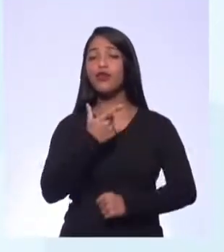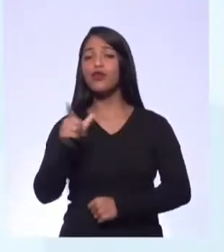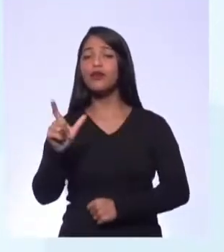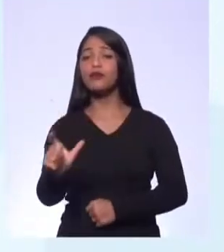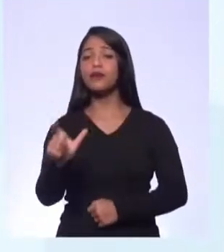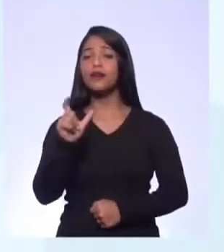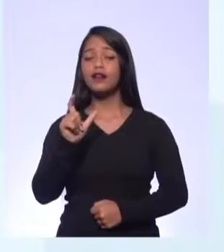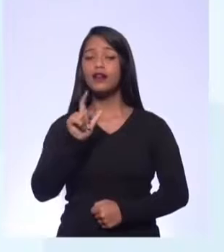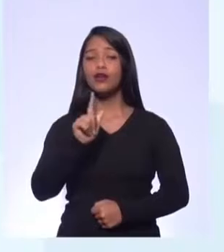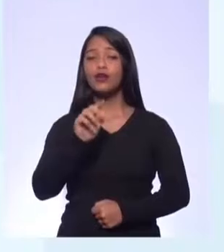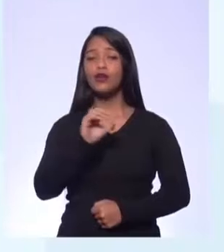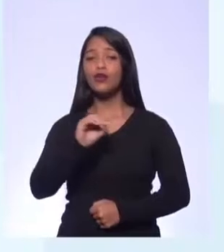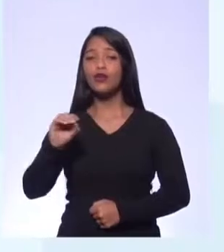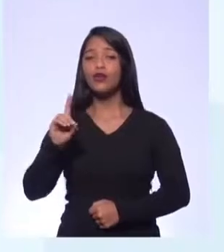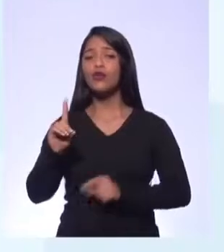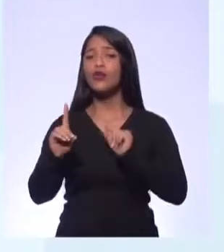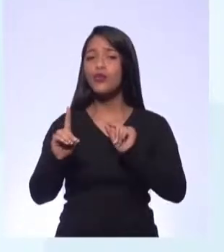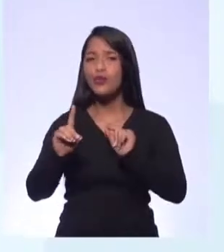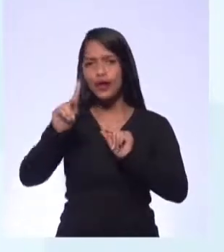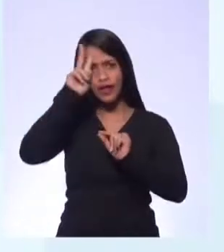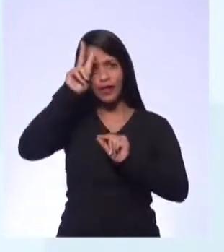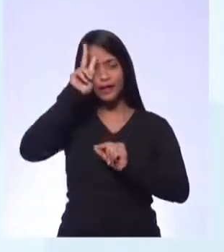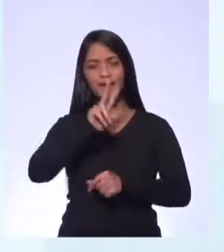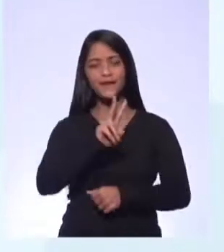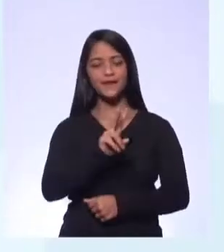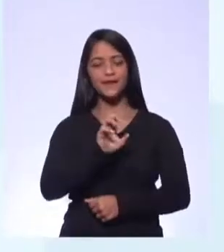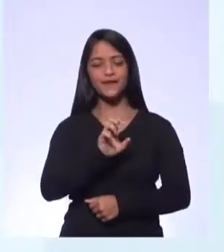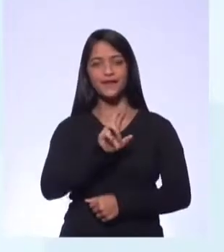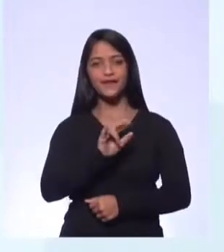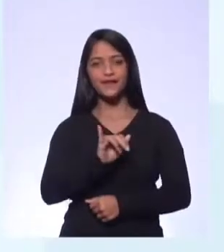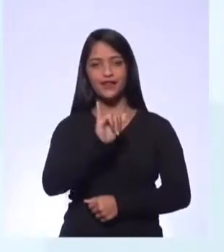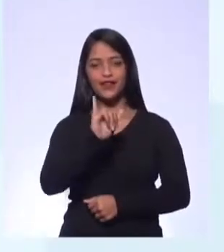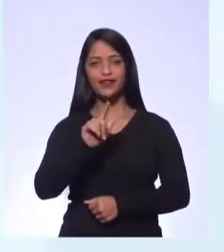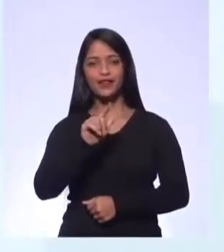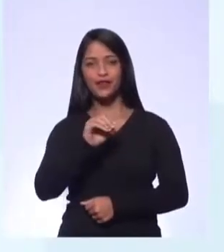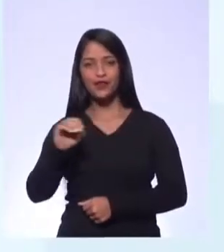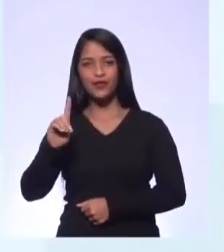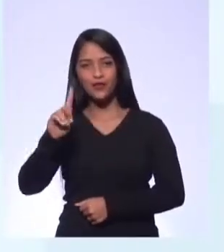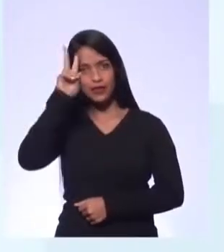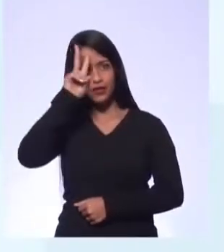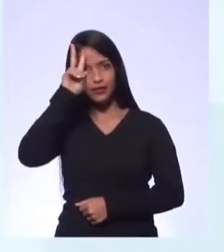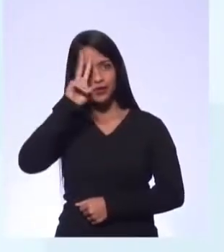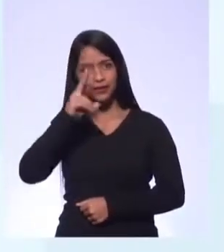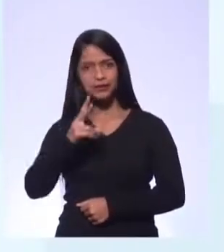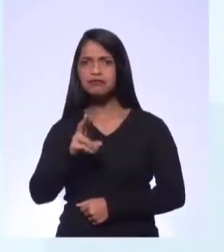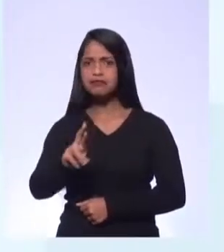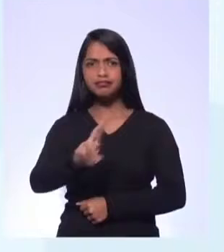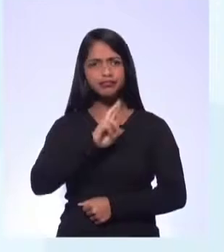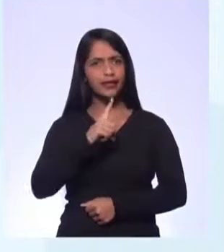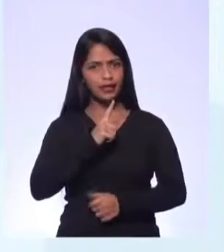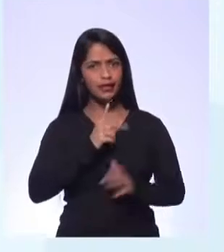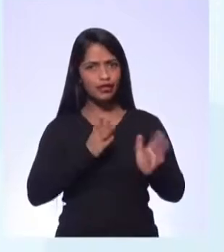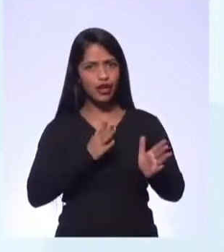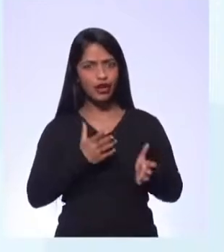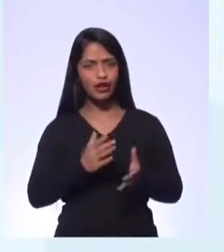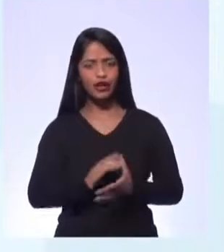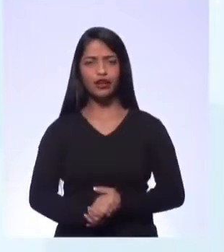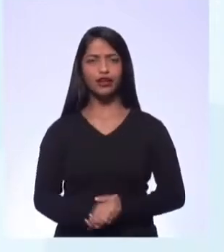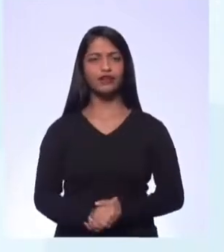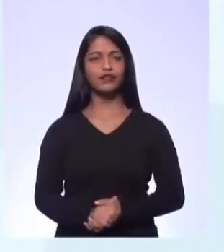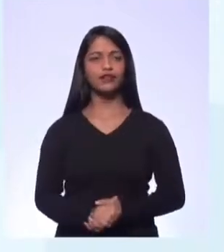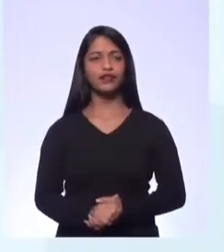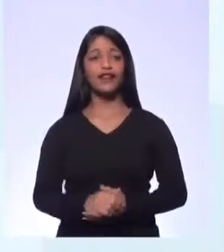Very good. Very good. Ó, foi uma coisa legal. Já responderam a primeira aí? Sim. Tá faltando